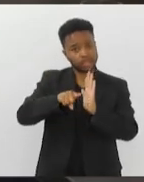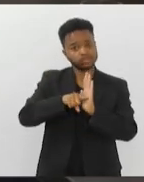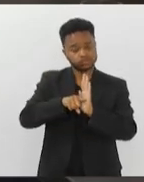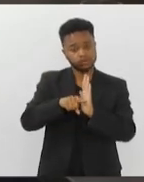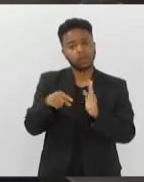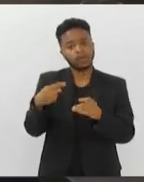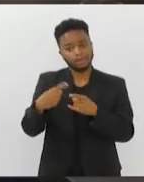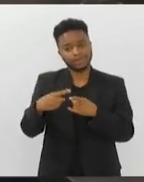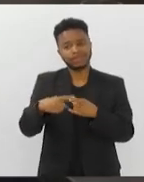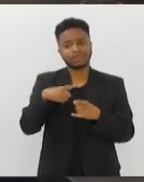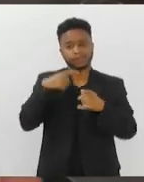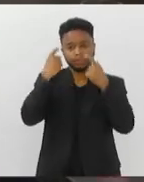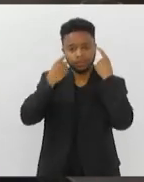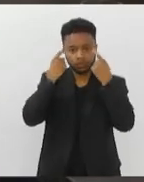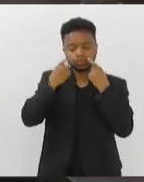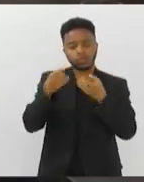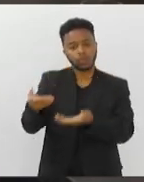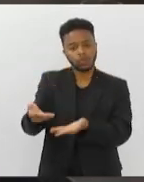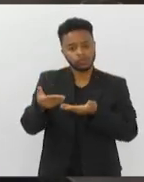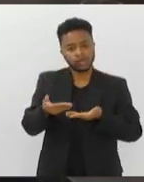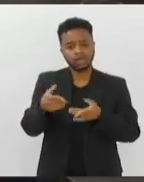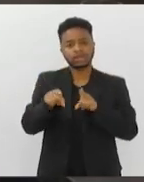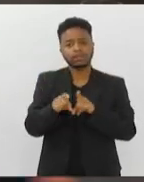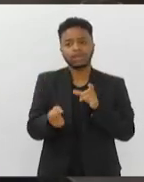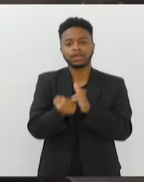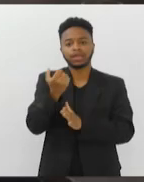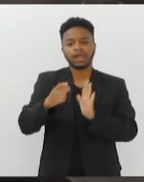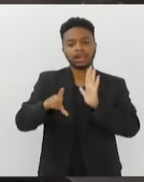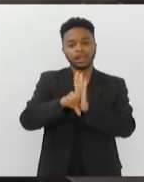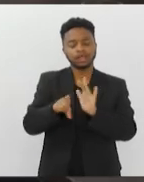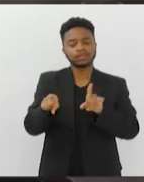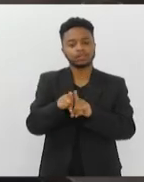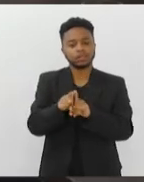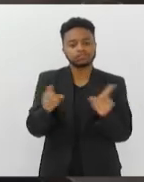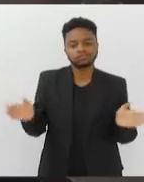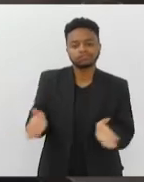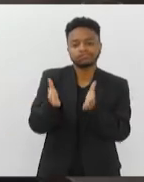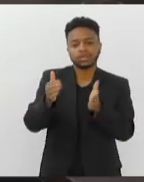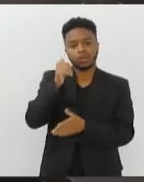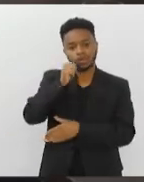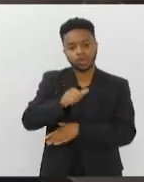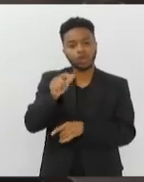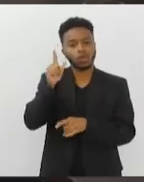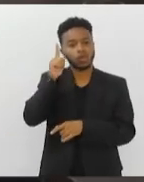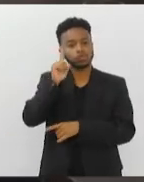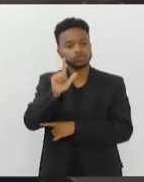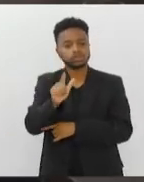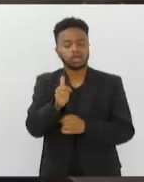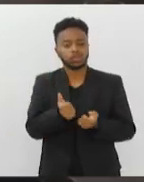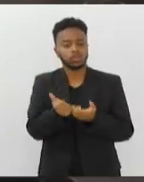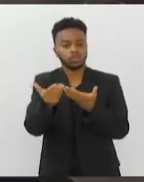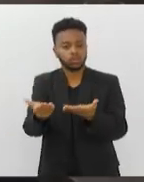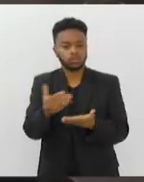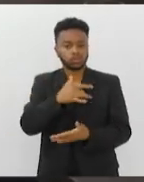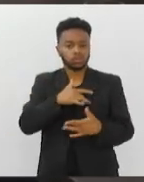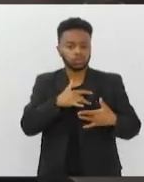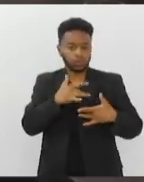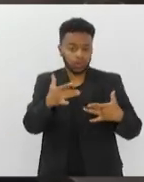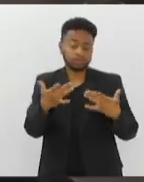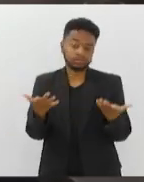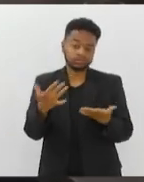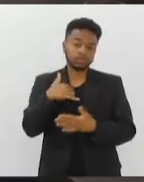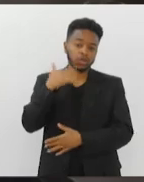para chamar exatamente, para legislar sobre, para incentivar que essas mulheres consigam doar. Então, acho que isso